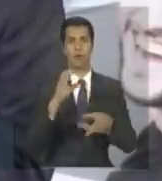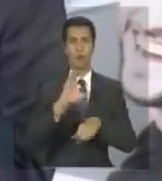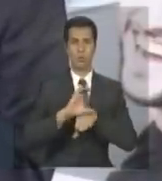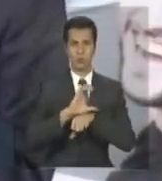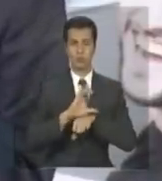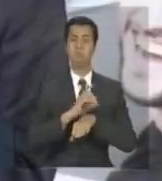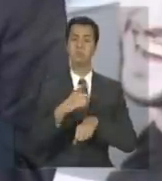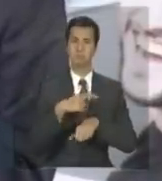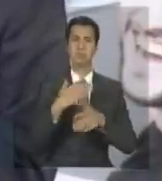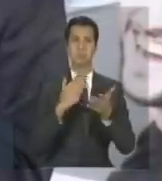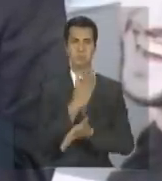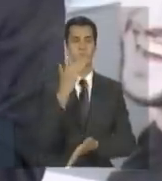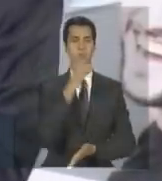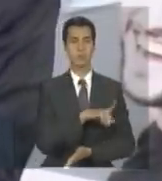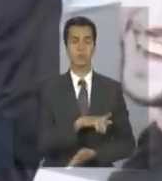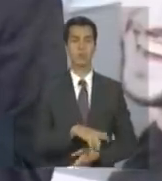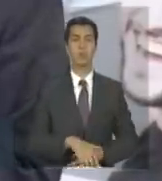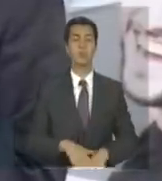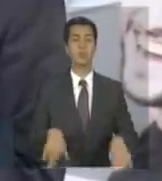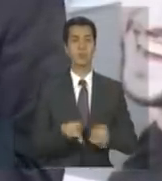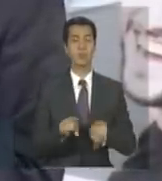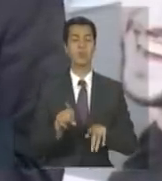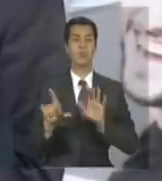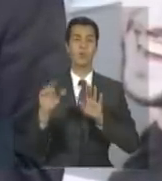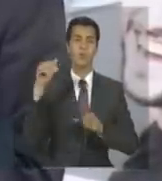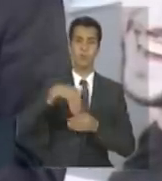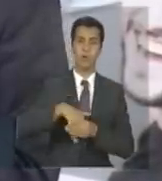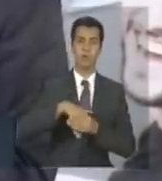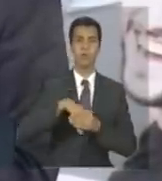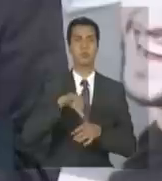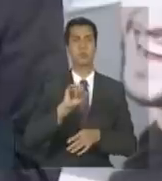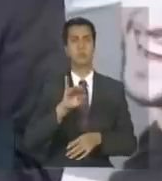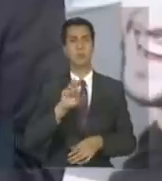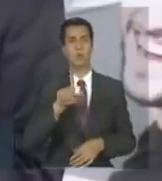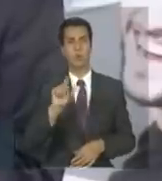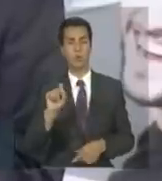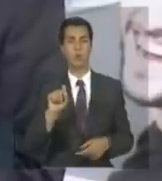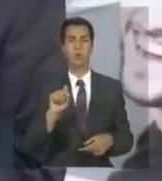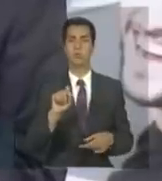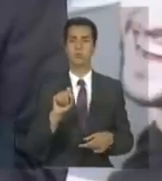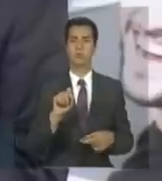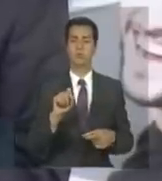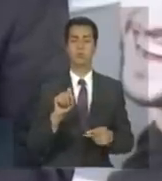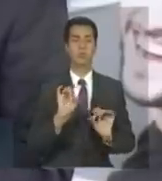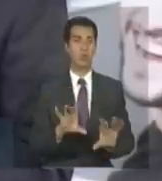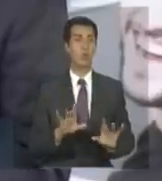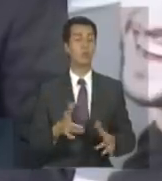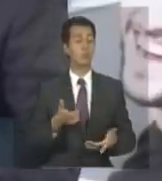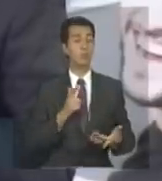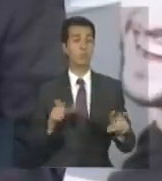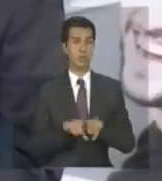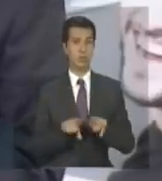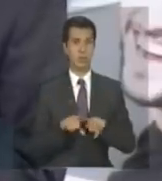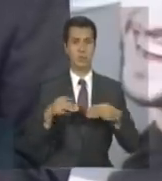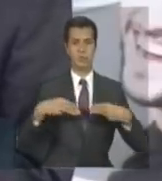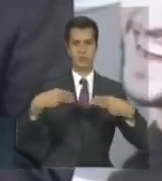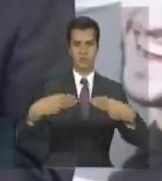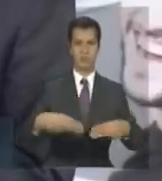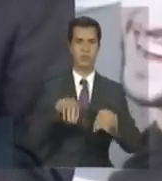por voto simbólico, por voto de liderança. Raramente um projeto do Ministério, e eu estou falando de